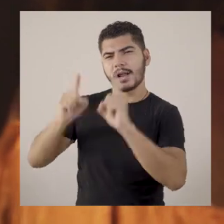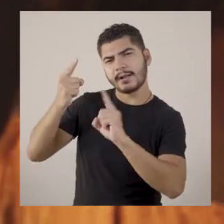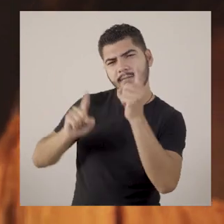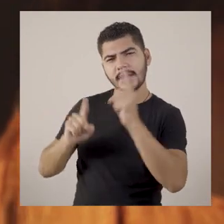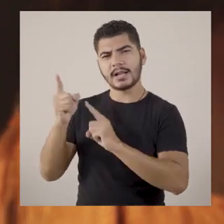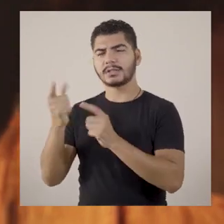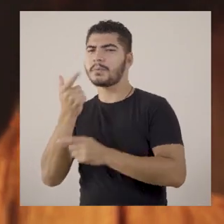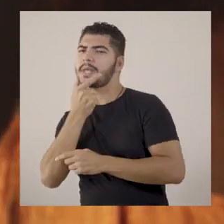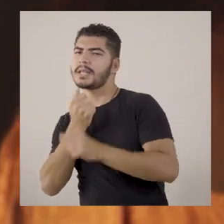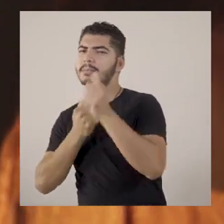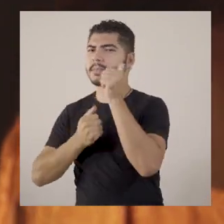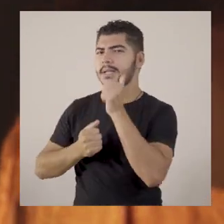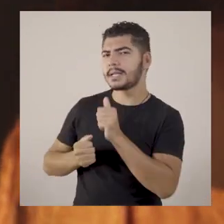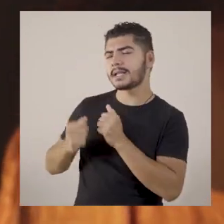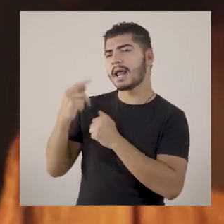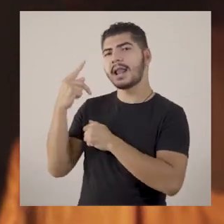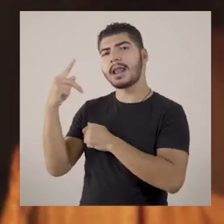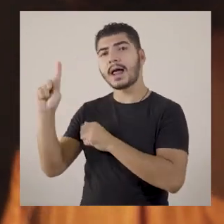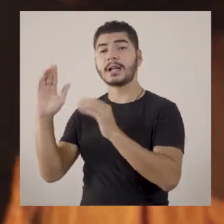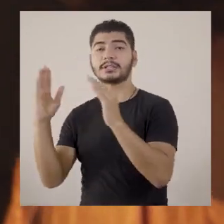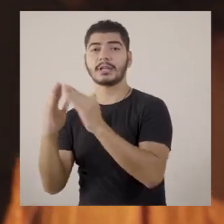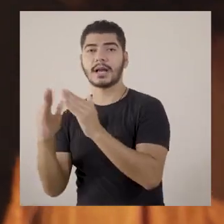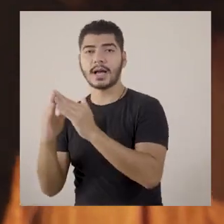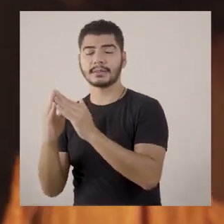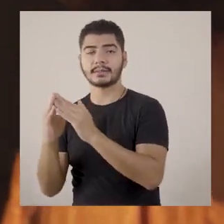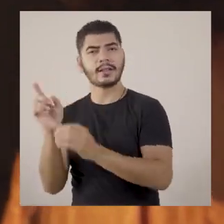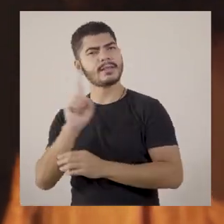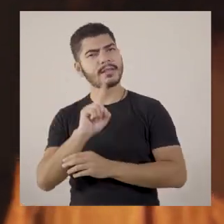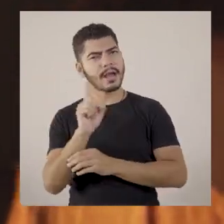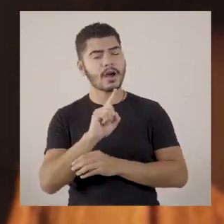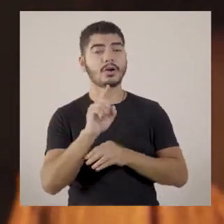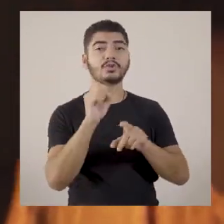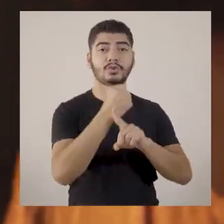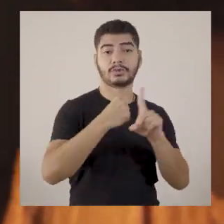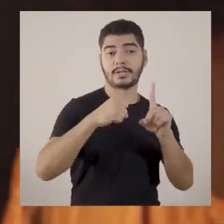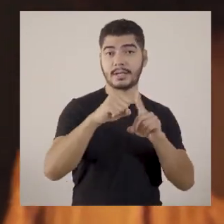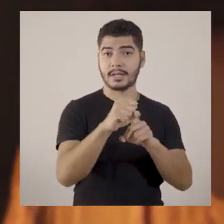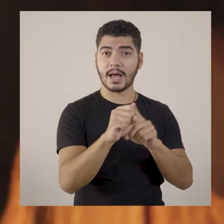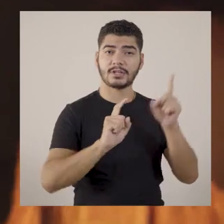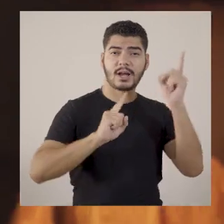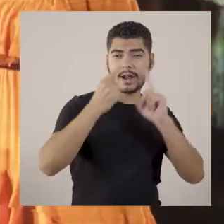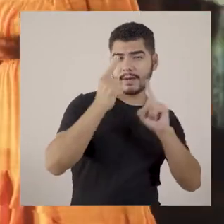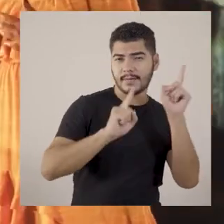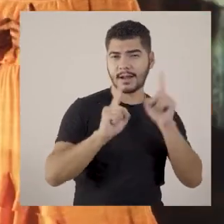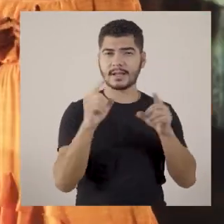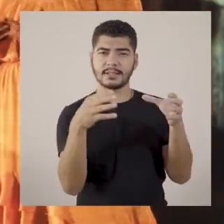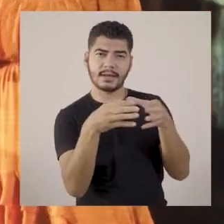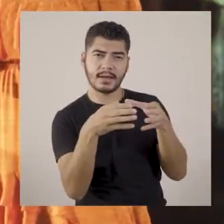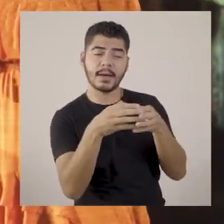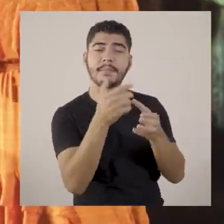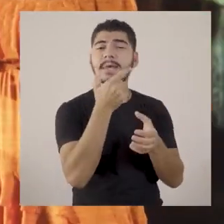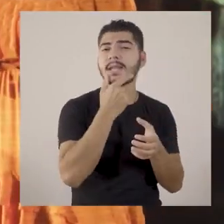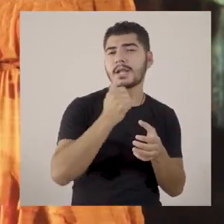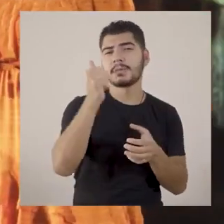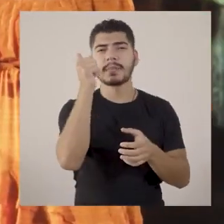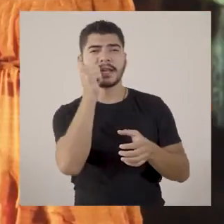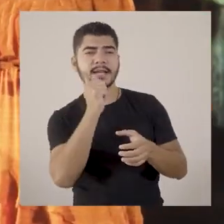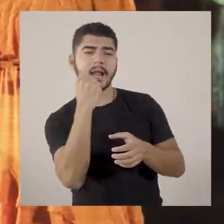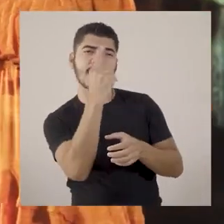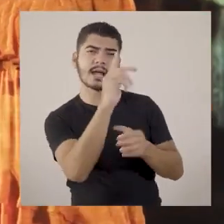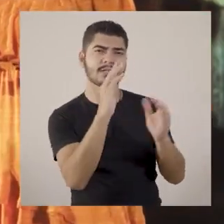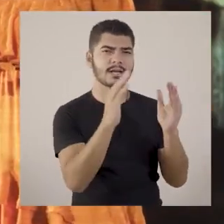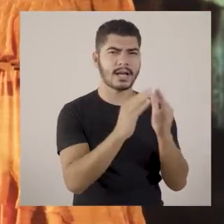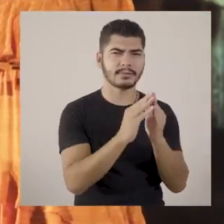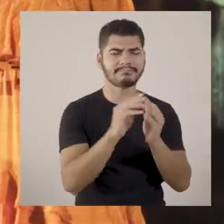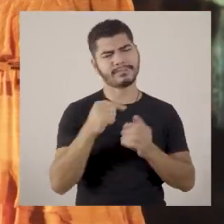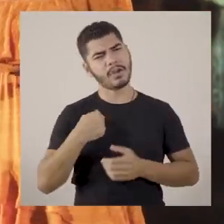casa. Não, era a Sociedade Carnavalesca Meninos e Meninas lá de casa. Ah, gente, mas não foi isso que eu falei? Não,